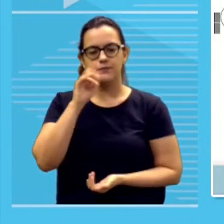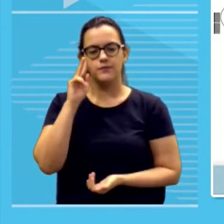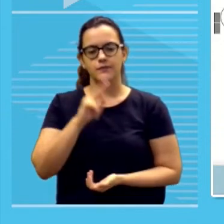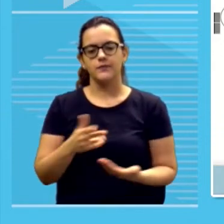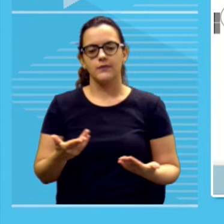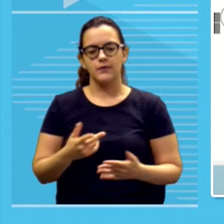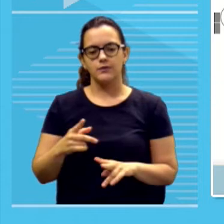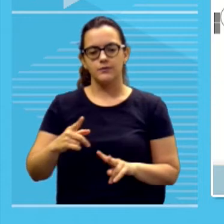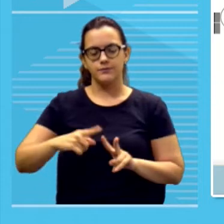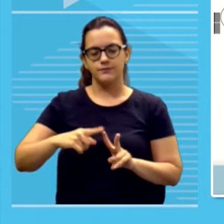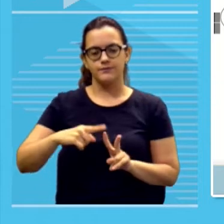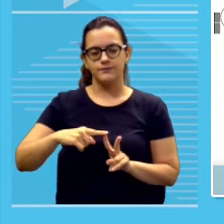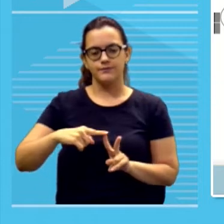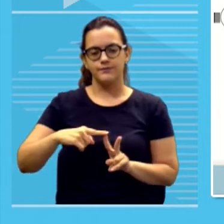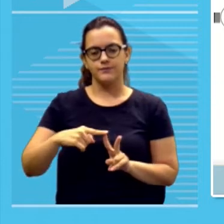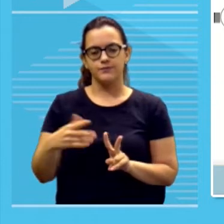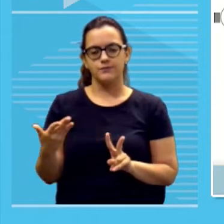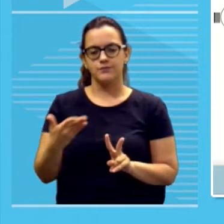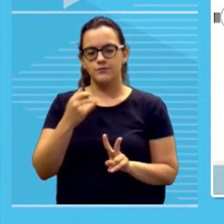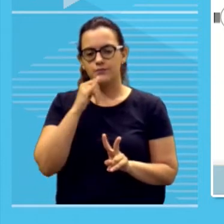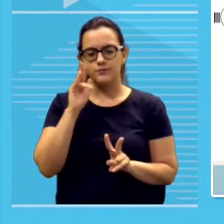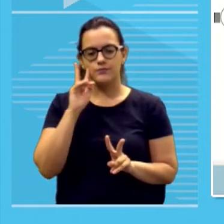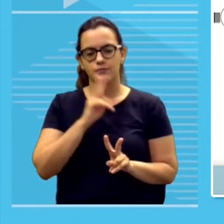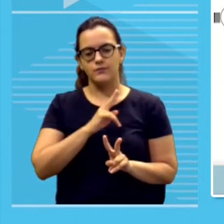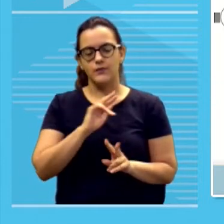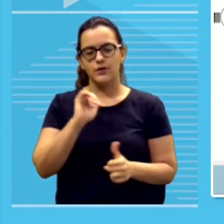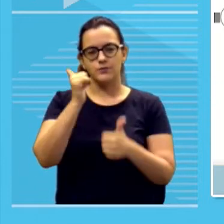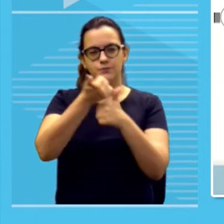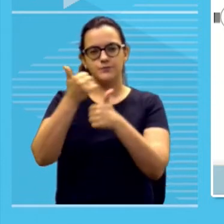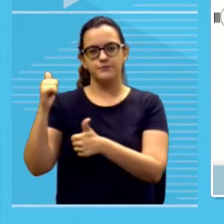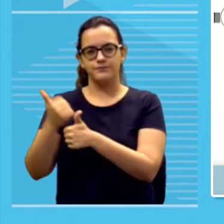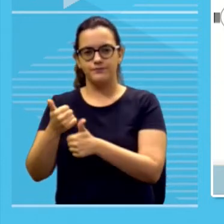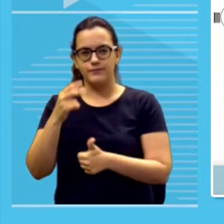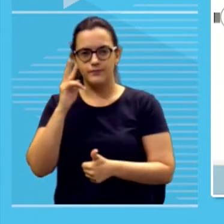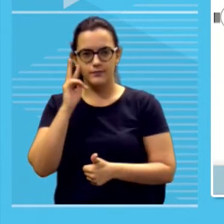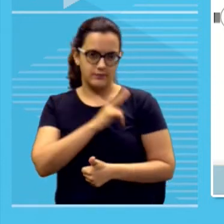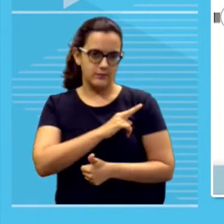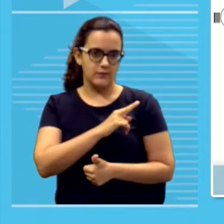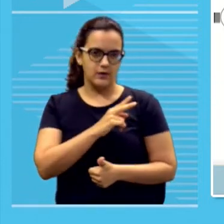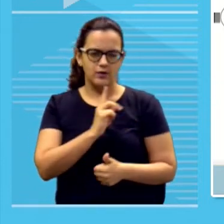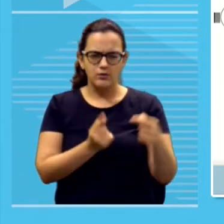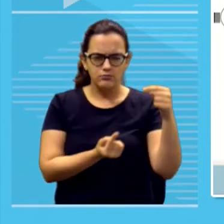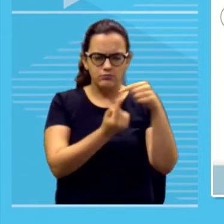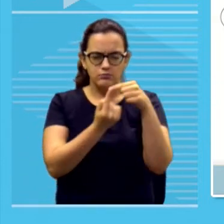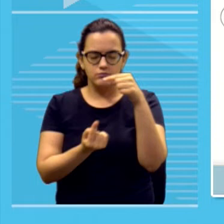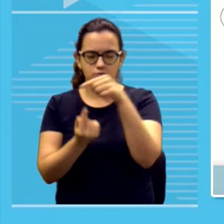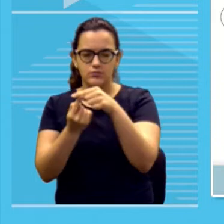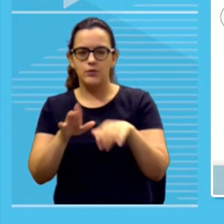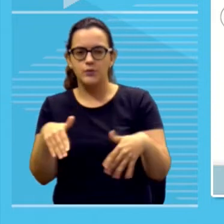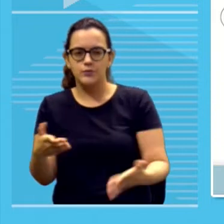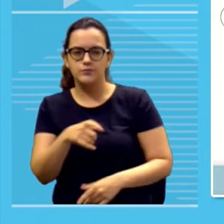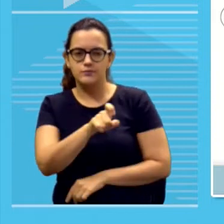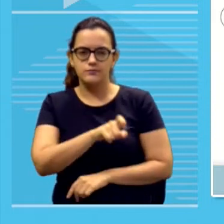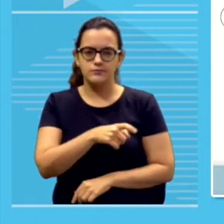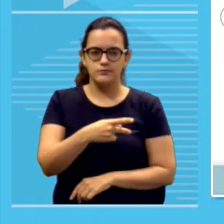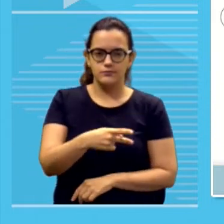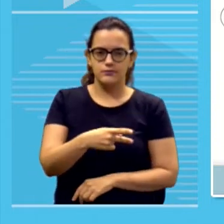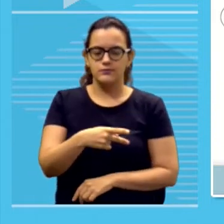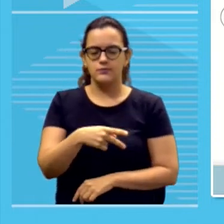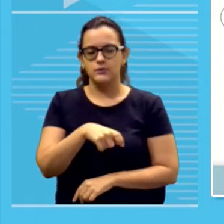Vai ser 3 - o x do ponto P que é menos 4 viu que eu abri o parêntese